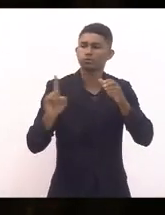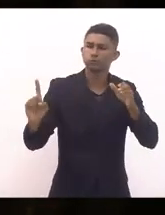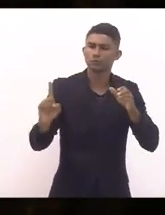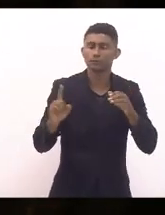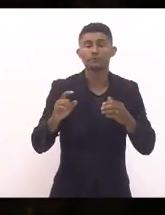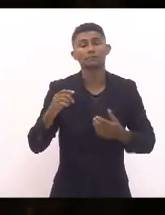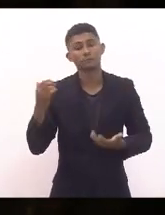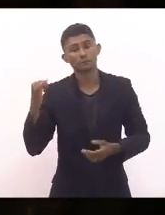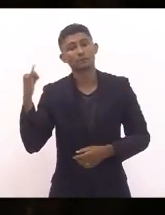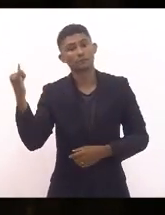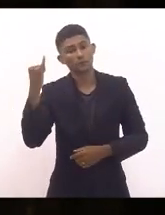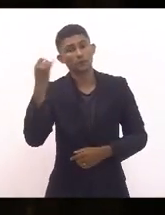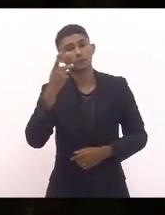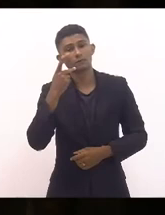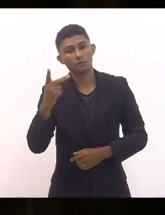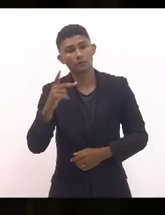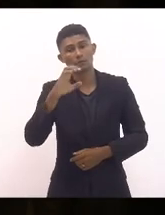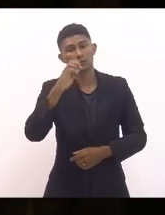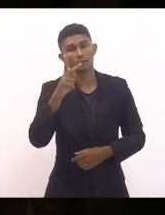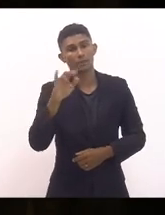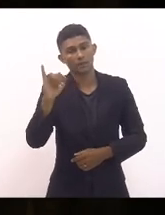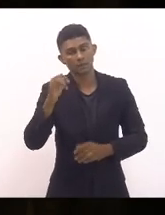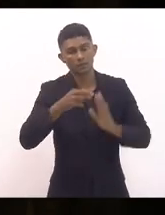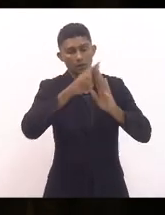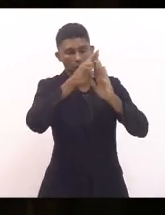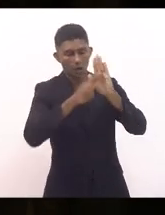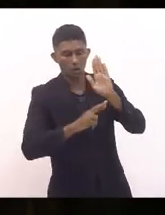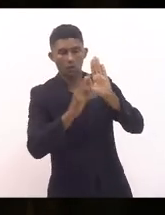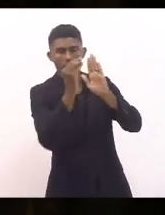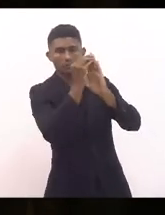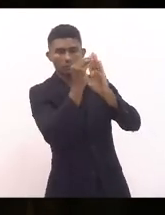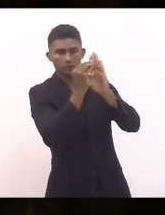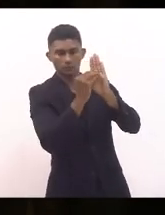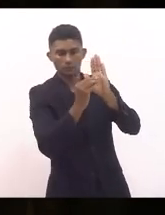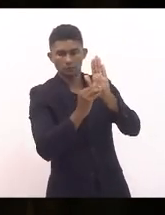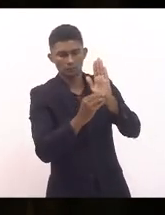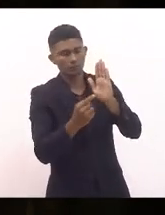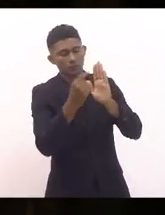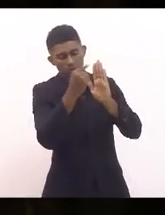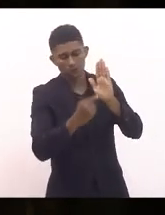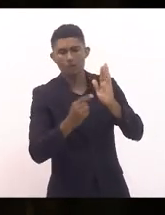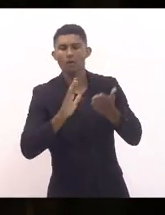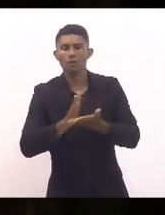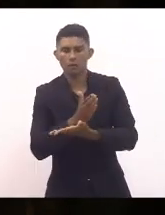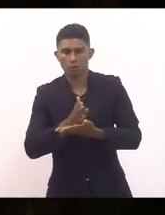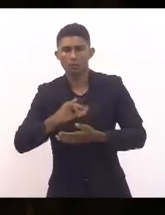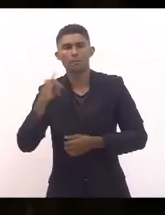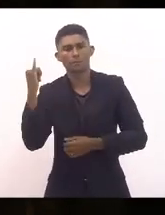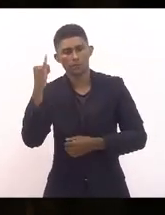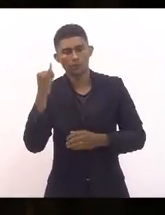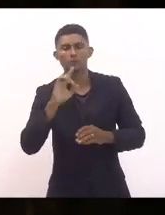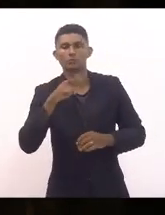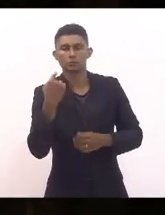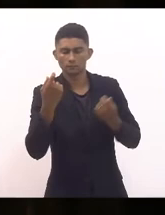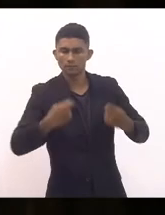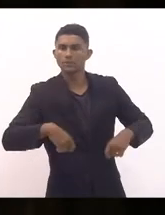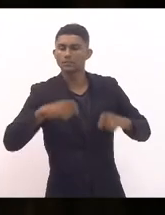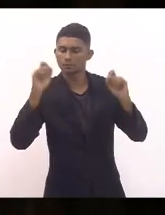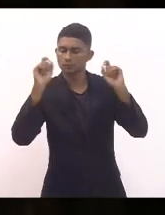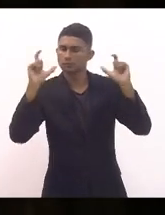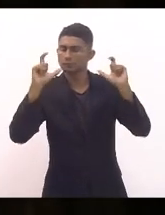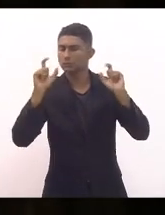que essa CPI botou no seu relatório situações importantes que nós devemos nos ater, como, por